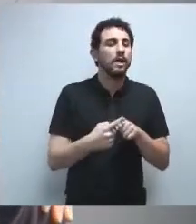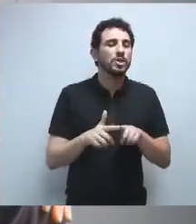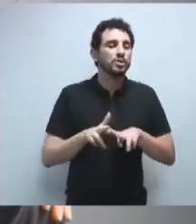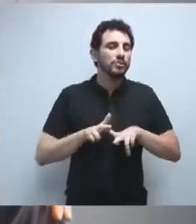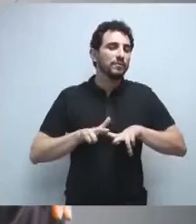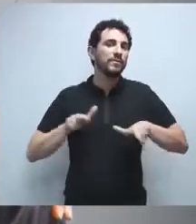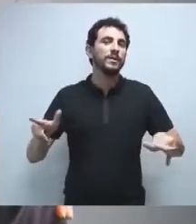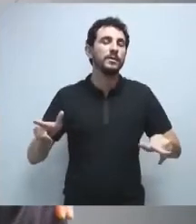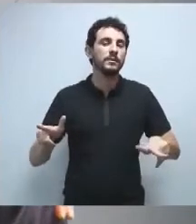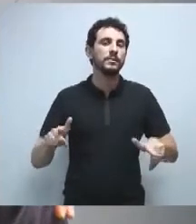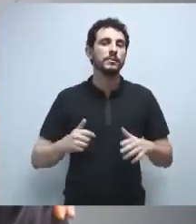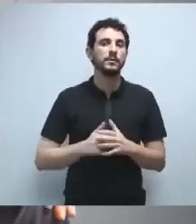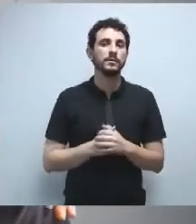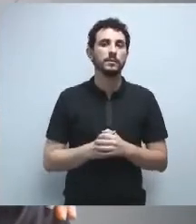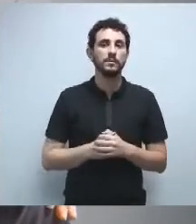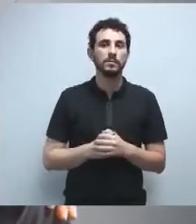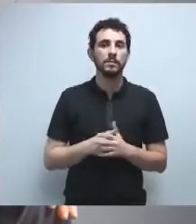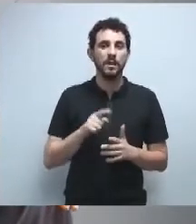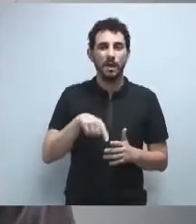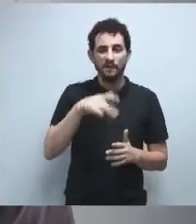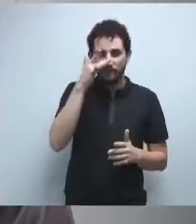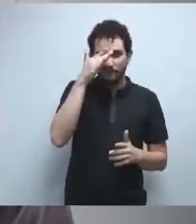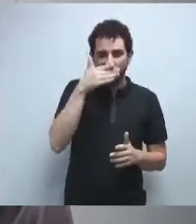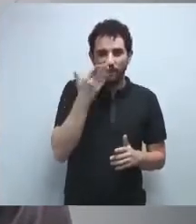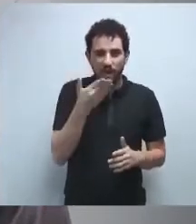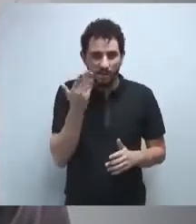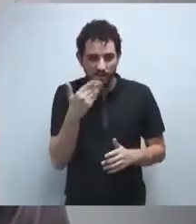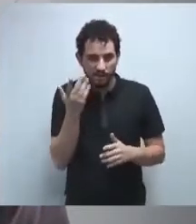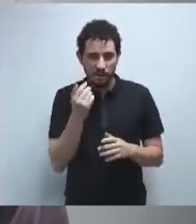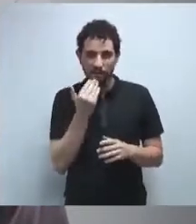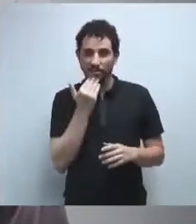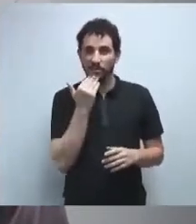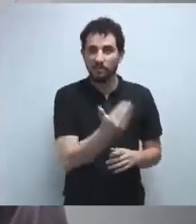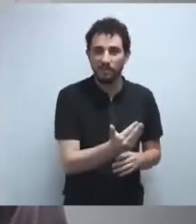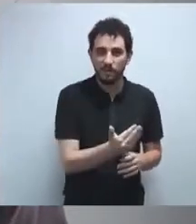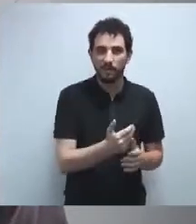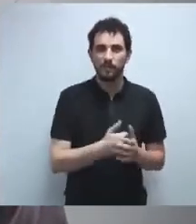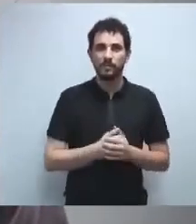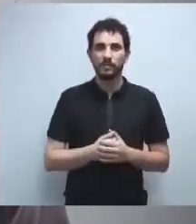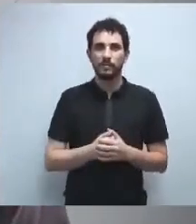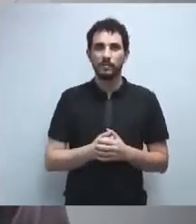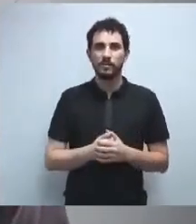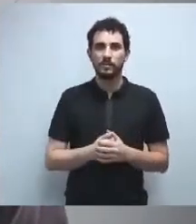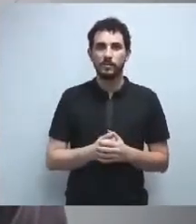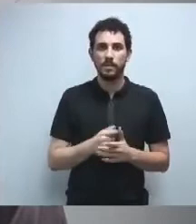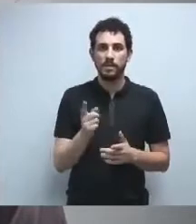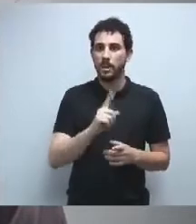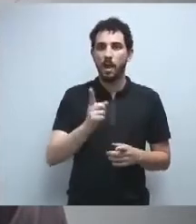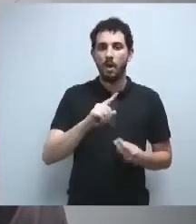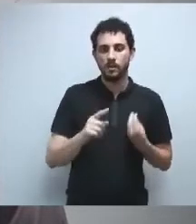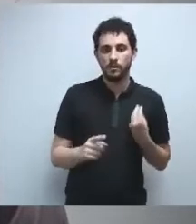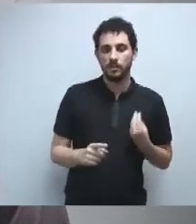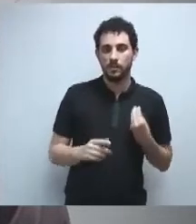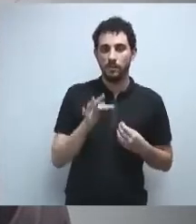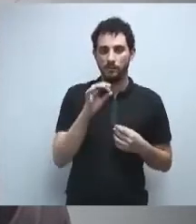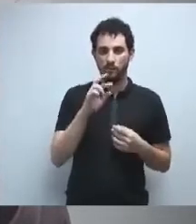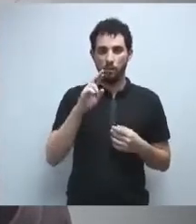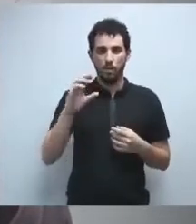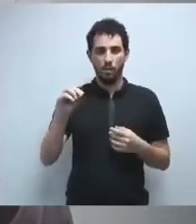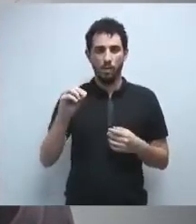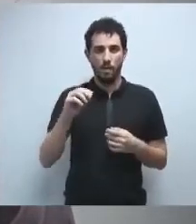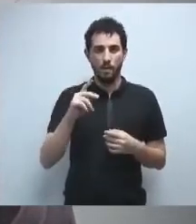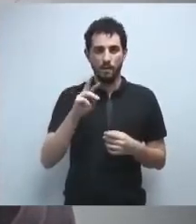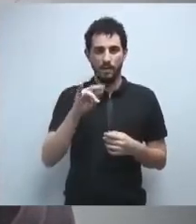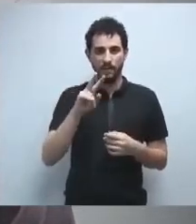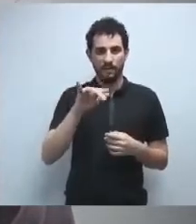diferença é fácil defender a quebra a não existência do foro privilegiado e